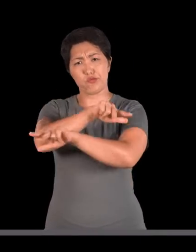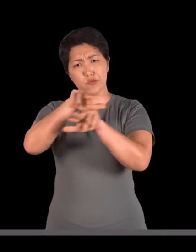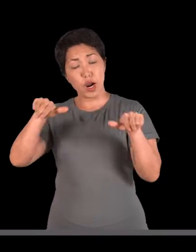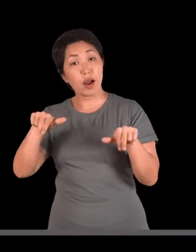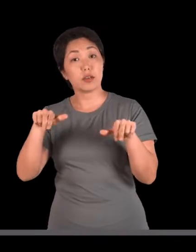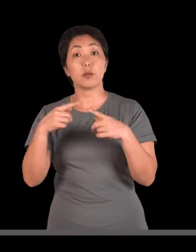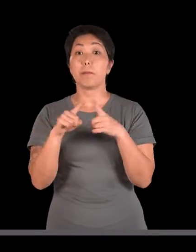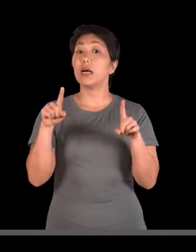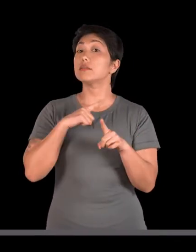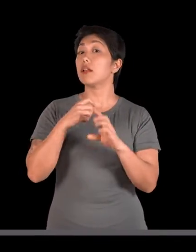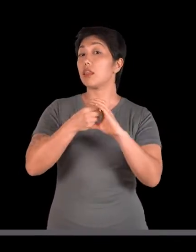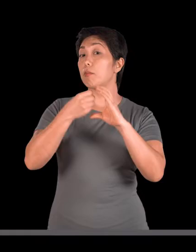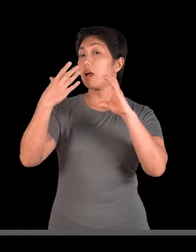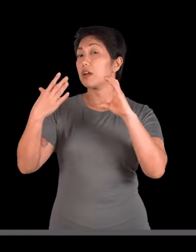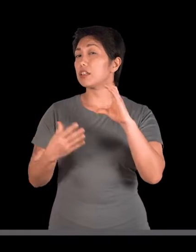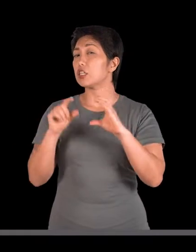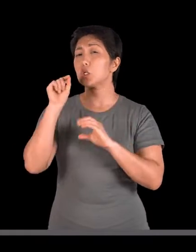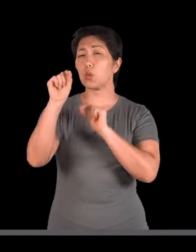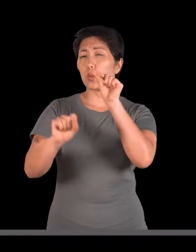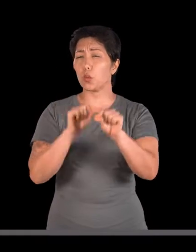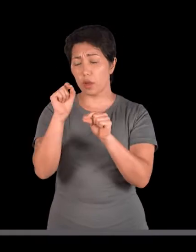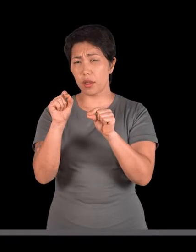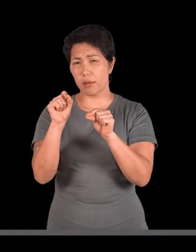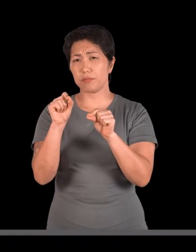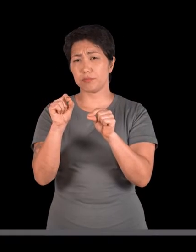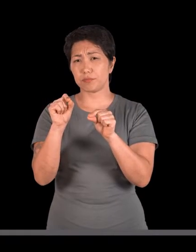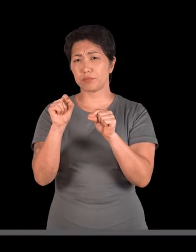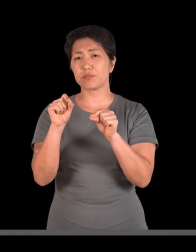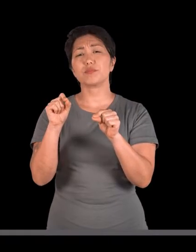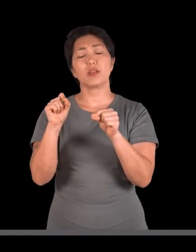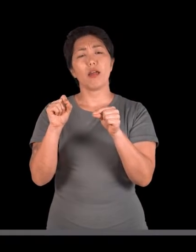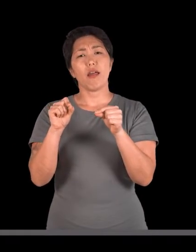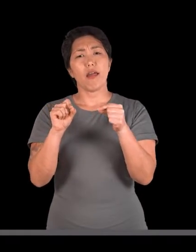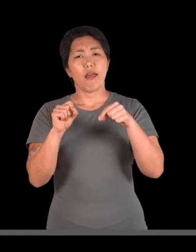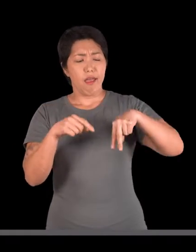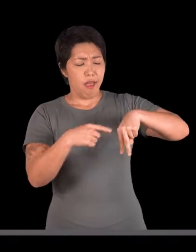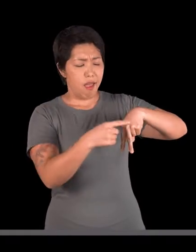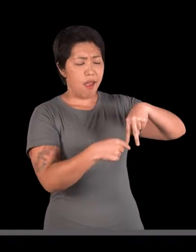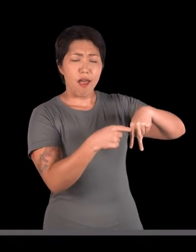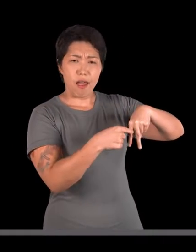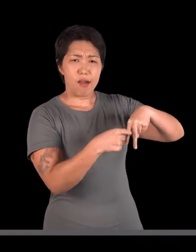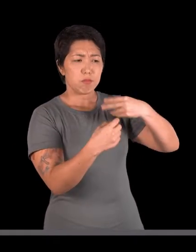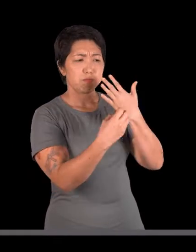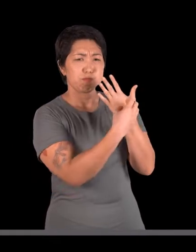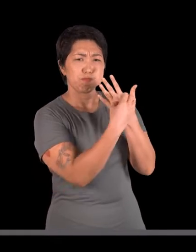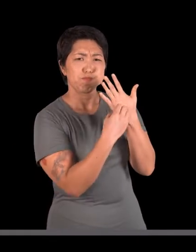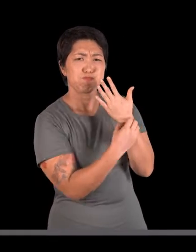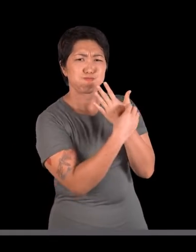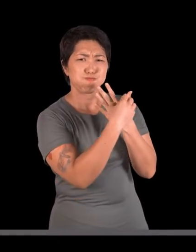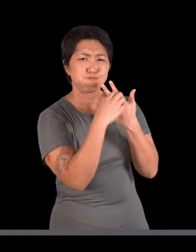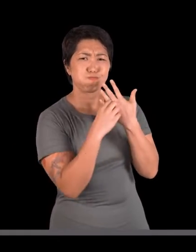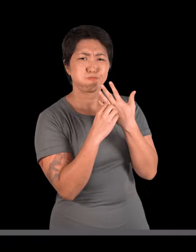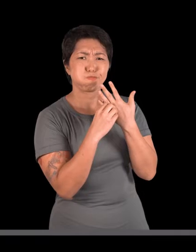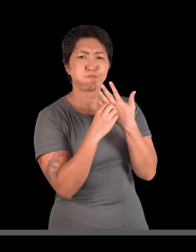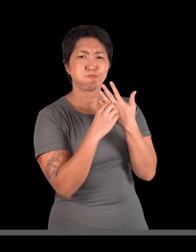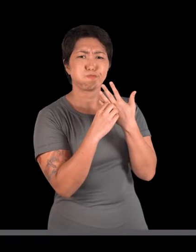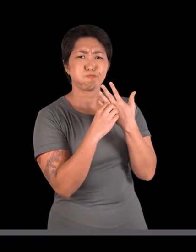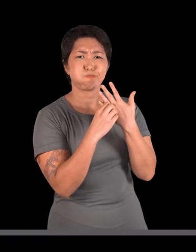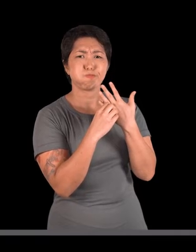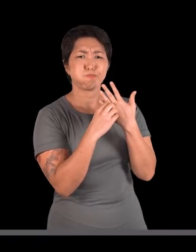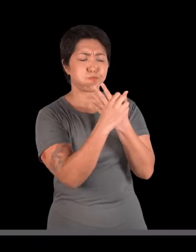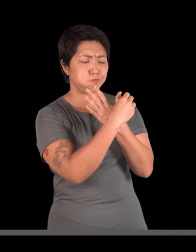vírus de HPV, mas ele vai ter uma característica marcante de causar algumas verrugas, algumas estruturas